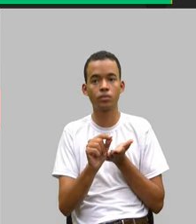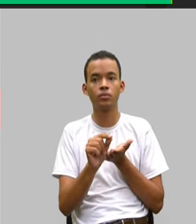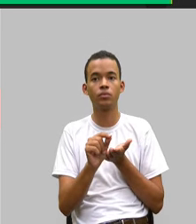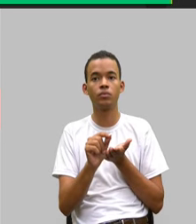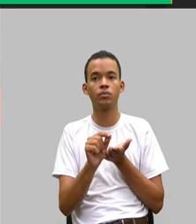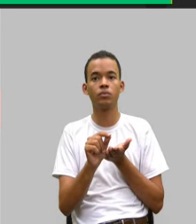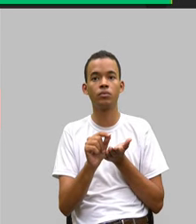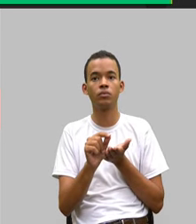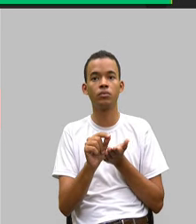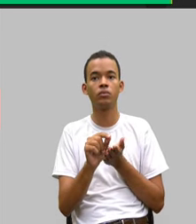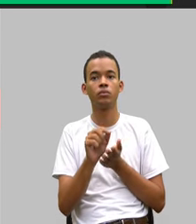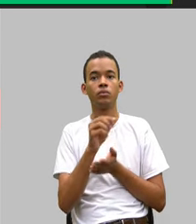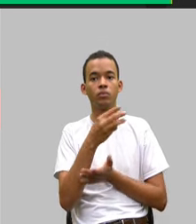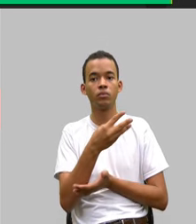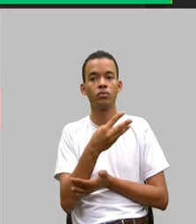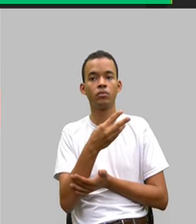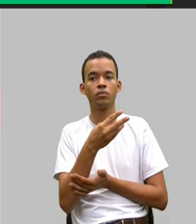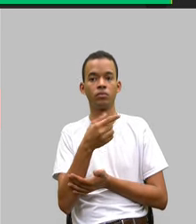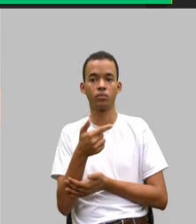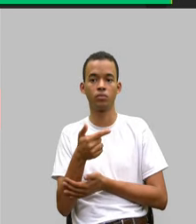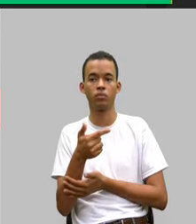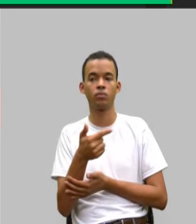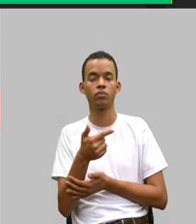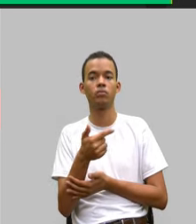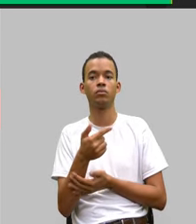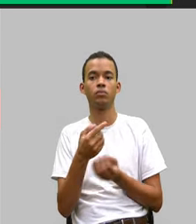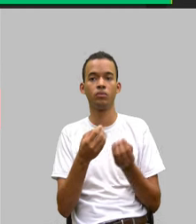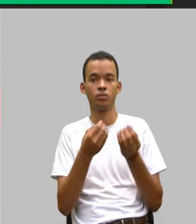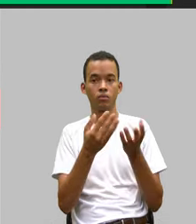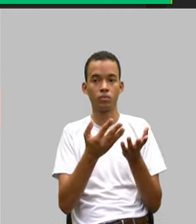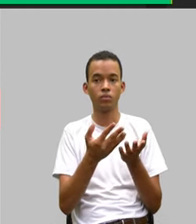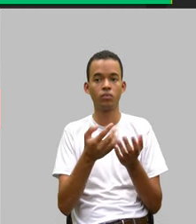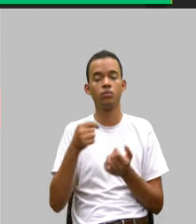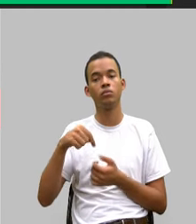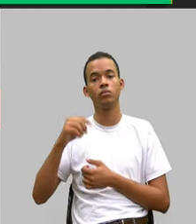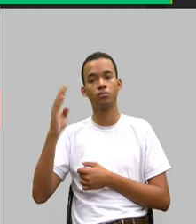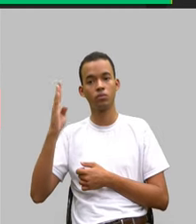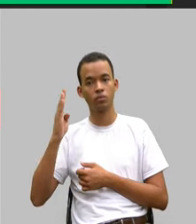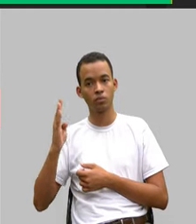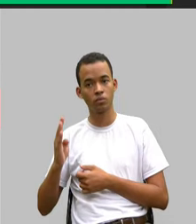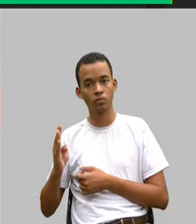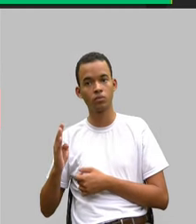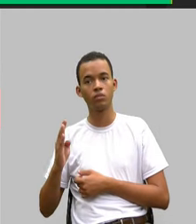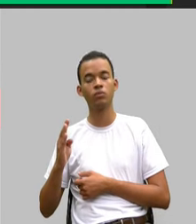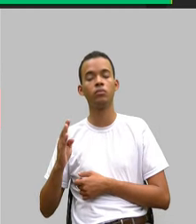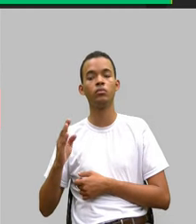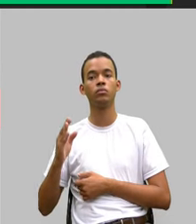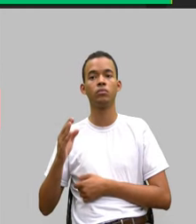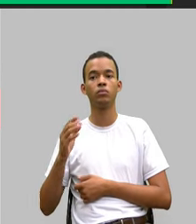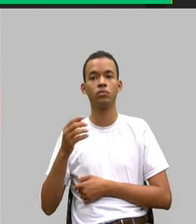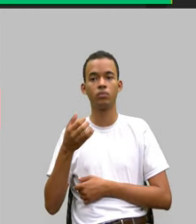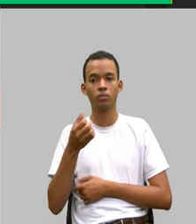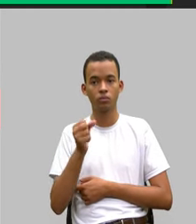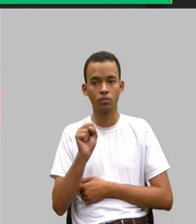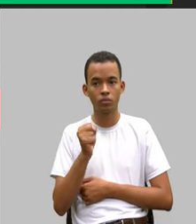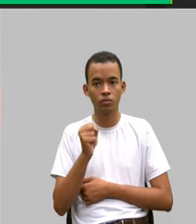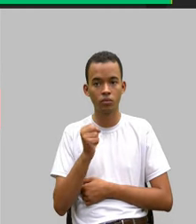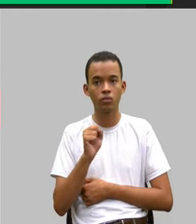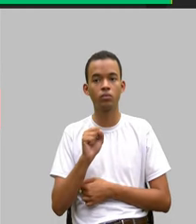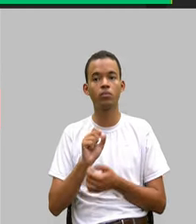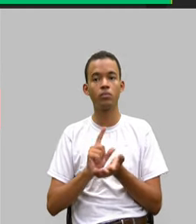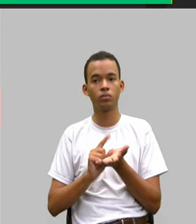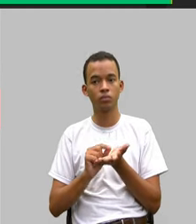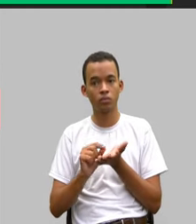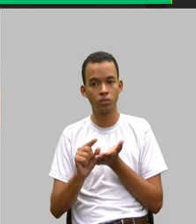trazendo aí a contribuição nesse mapa com oito artigos então então estamos num pódio numa posição